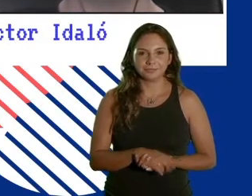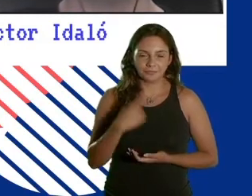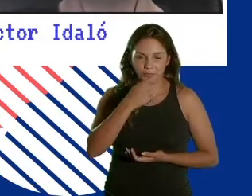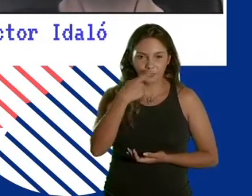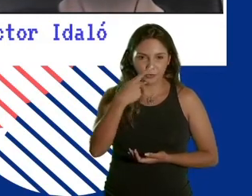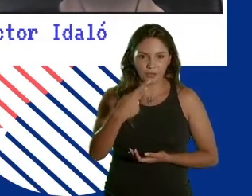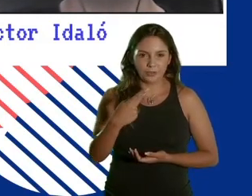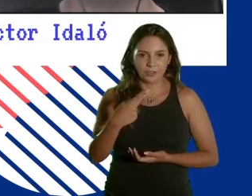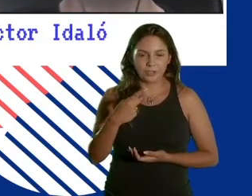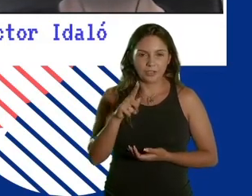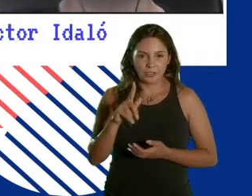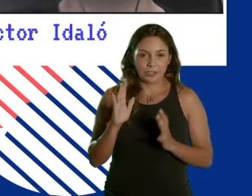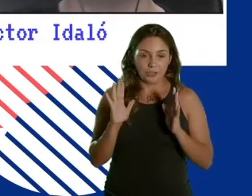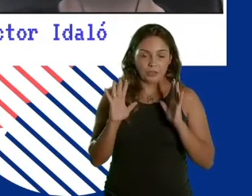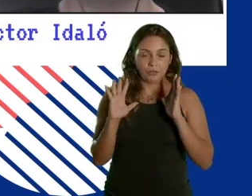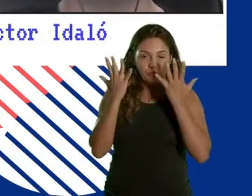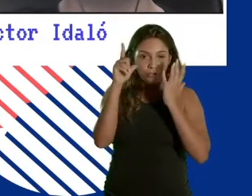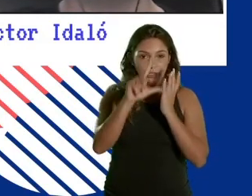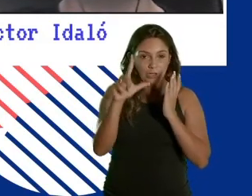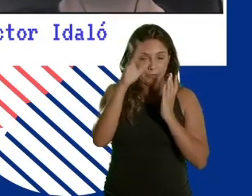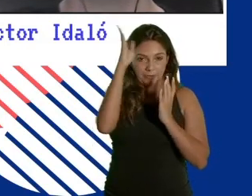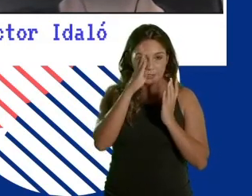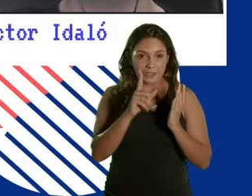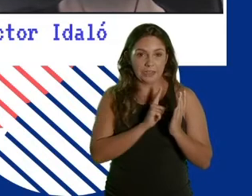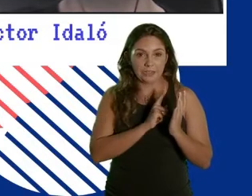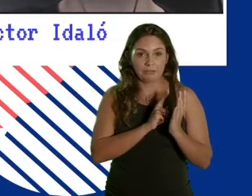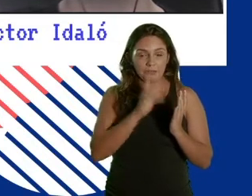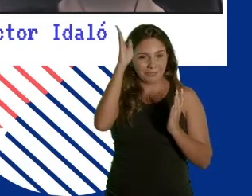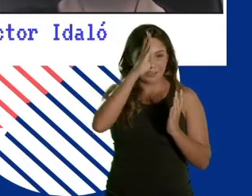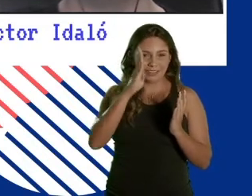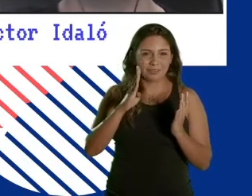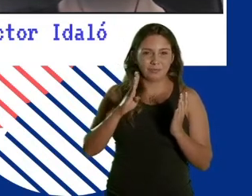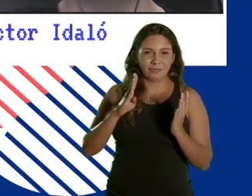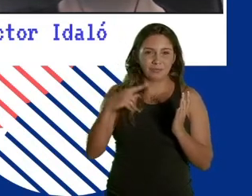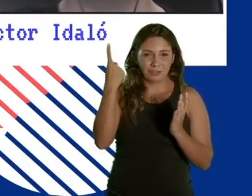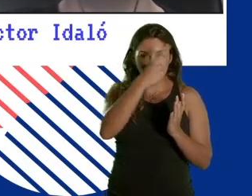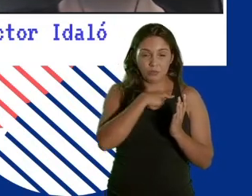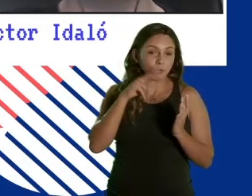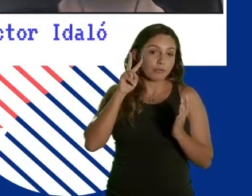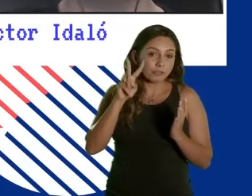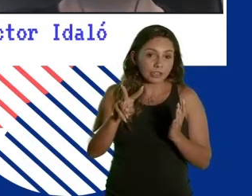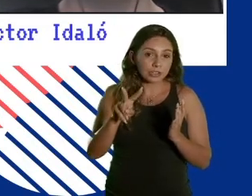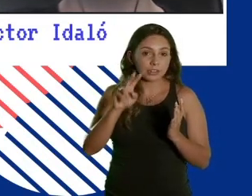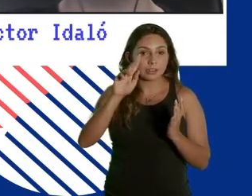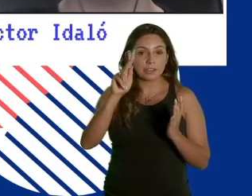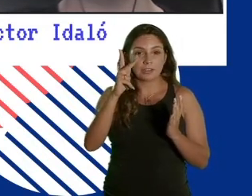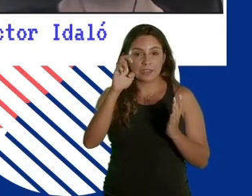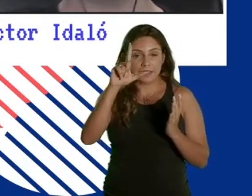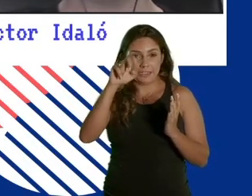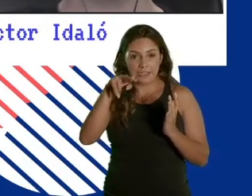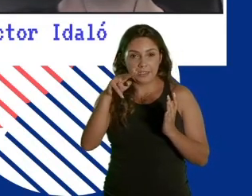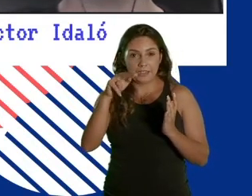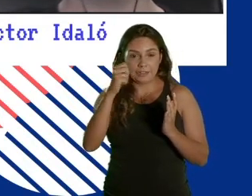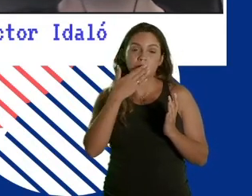falando num dos maiores festivais literários do Brasil. Então tem gente do Brasil inteiro nos acompanhando. A Helena Carvalho nos manda